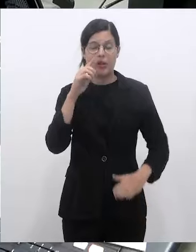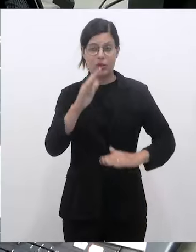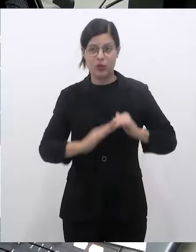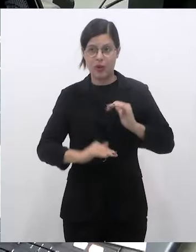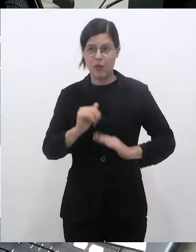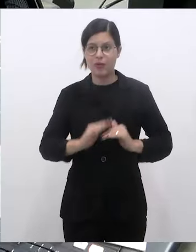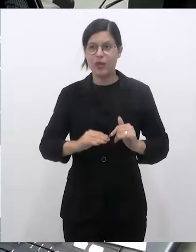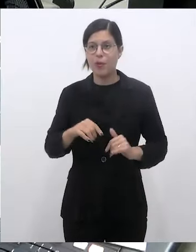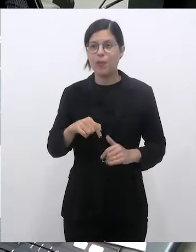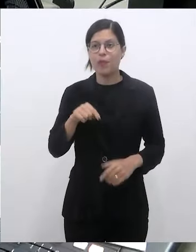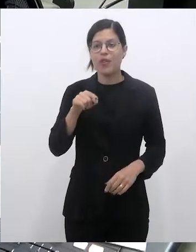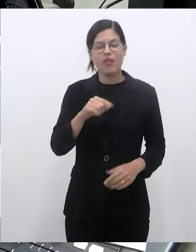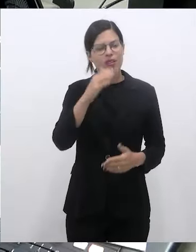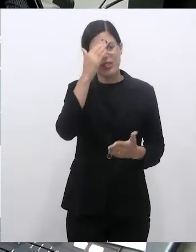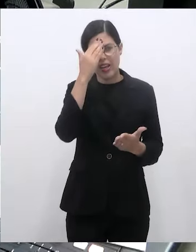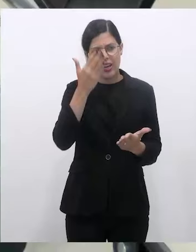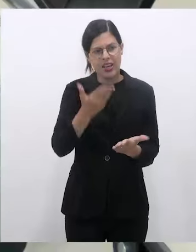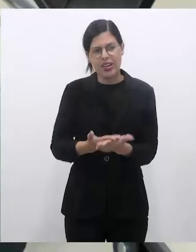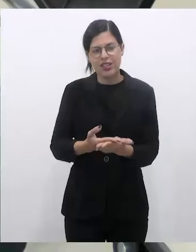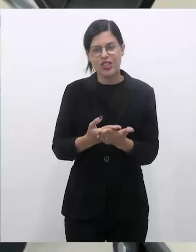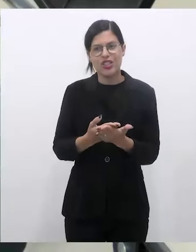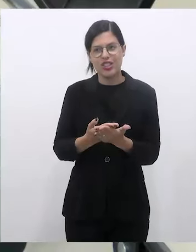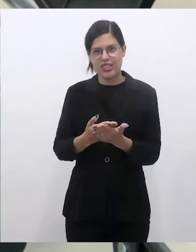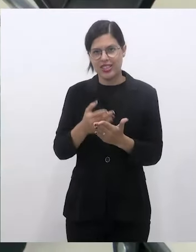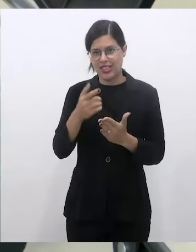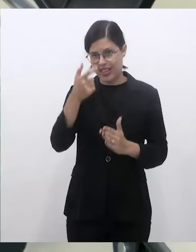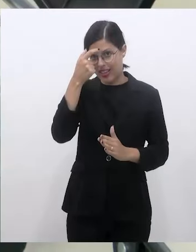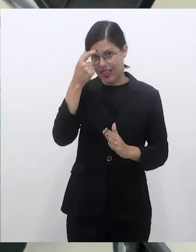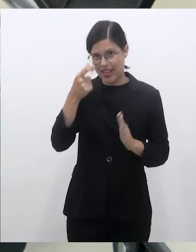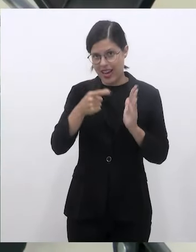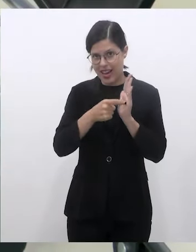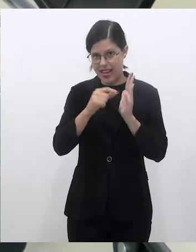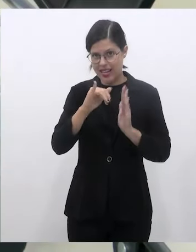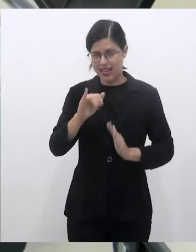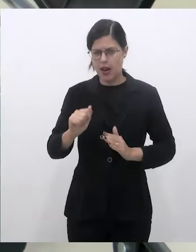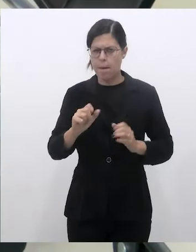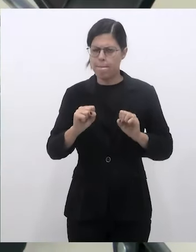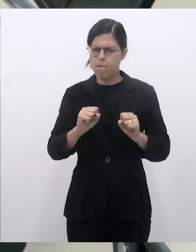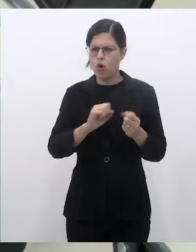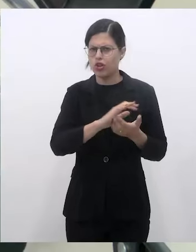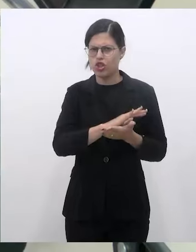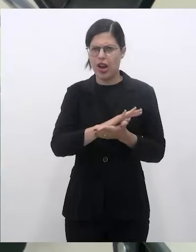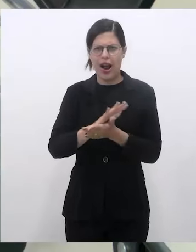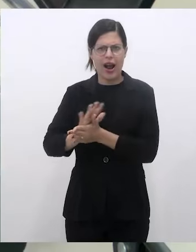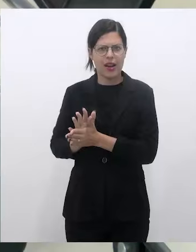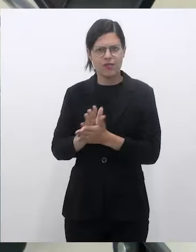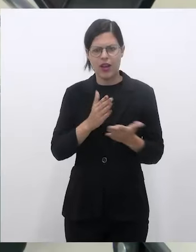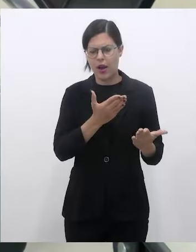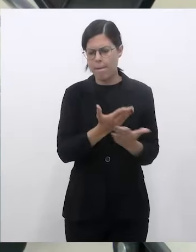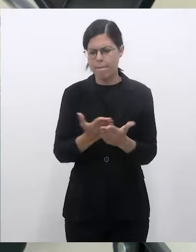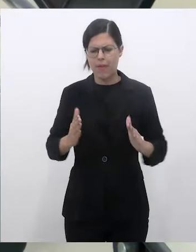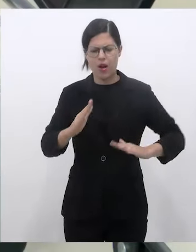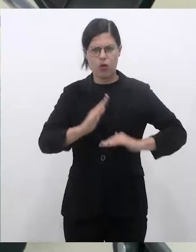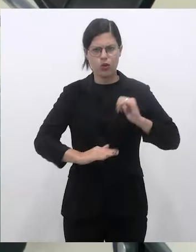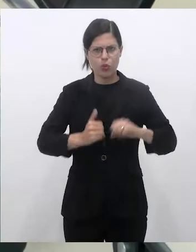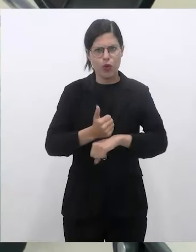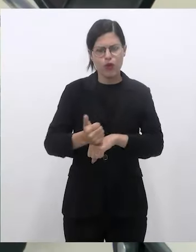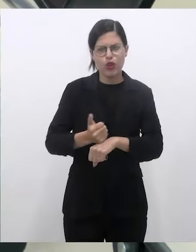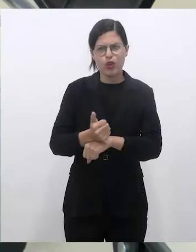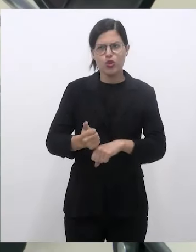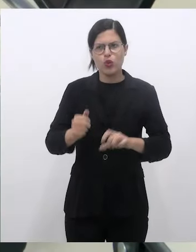na profissão de... Você acredita, Marcelo Barros, que a IA pode destruir as profissões, por exemplo,